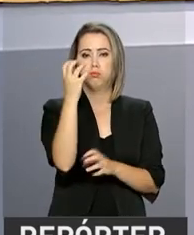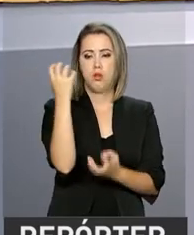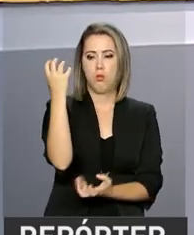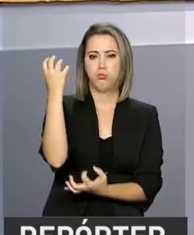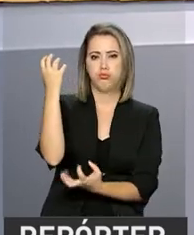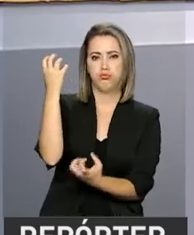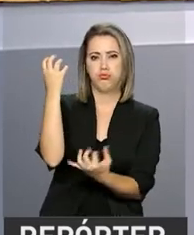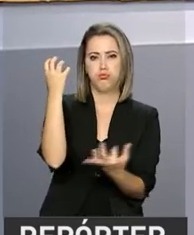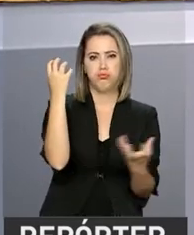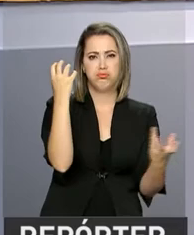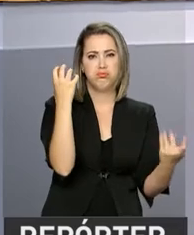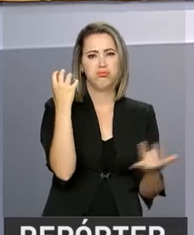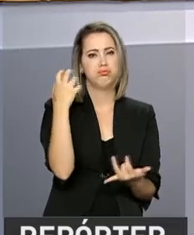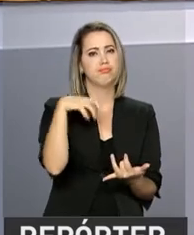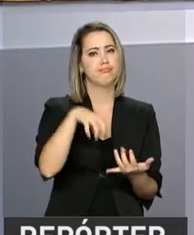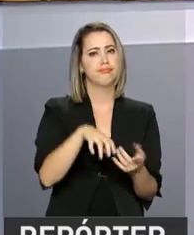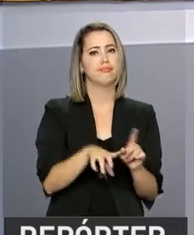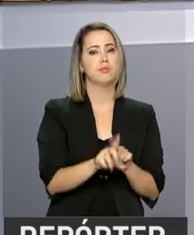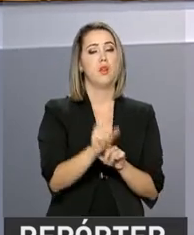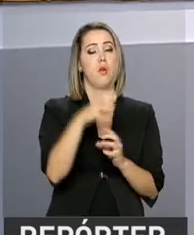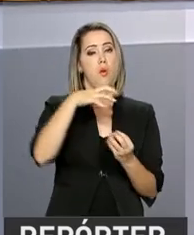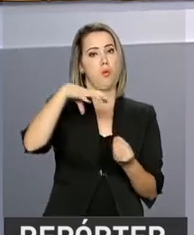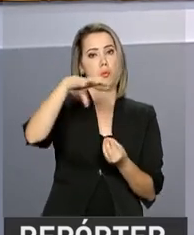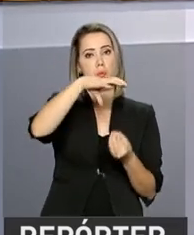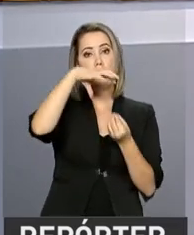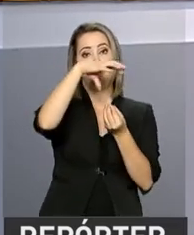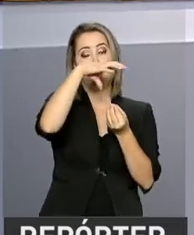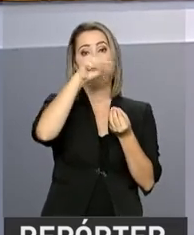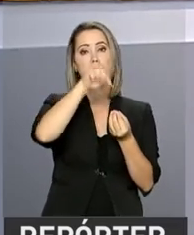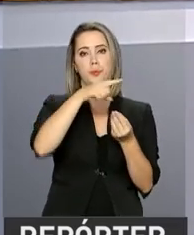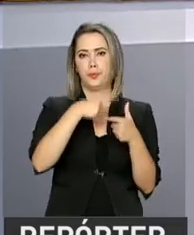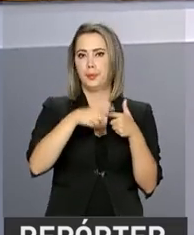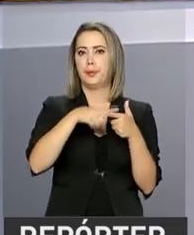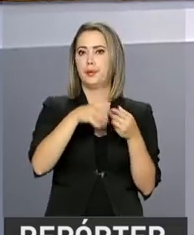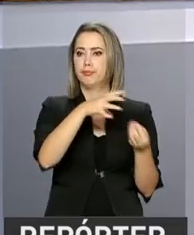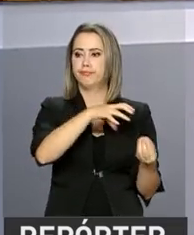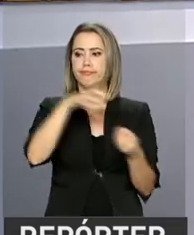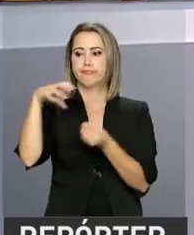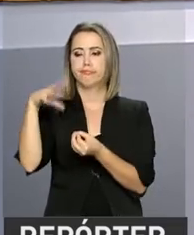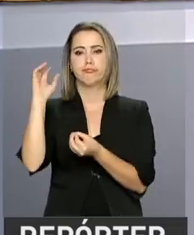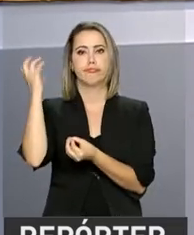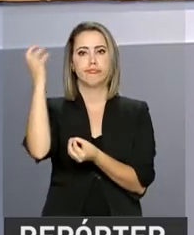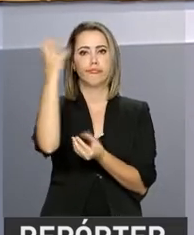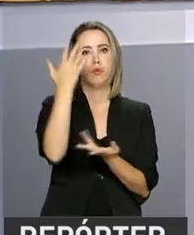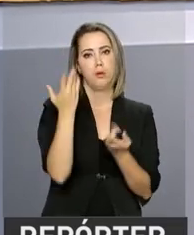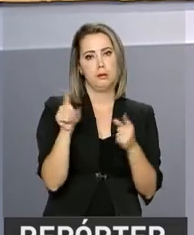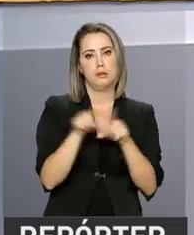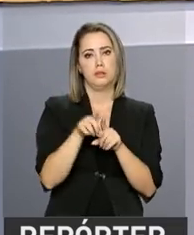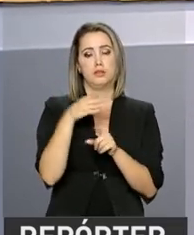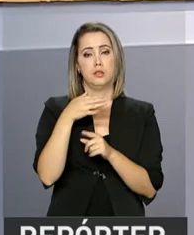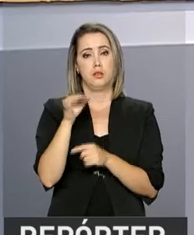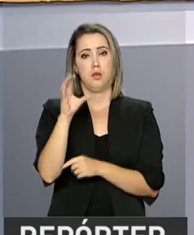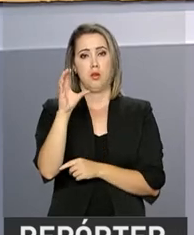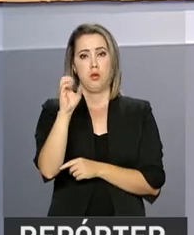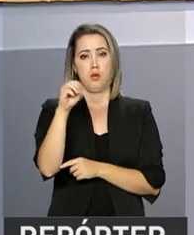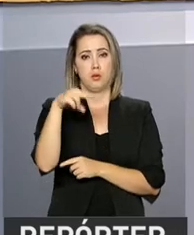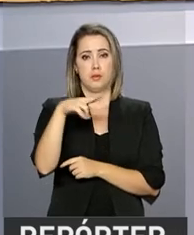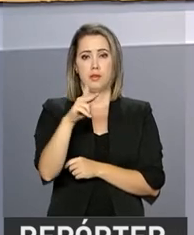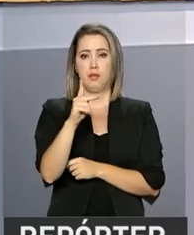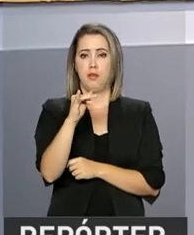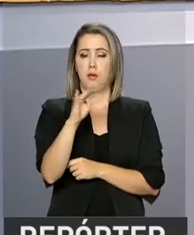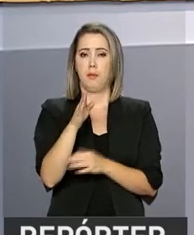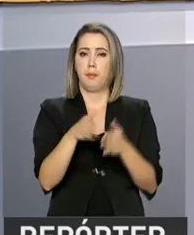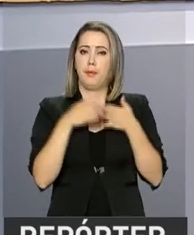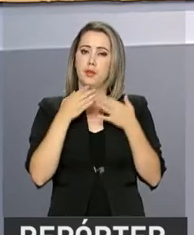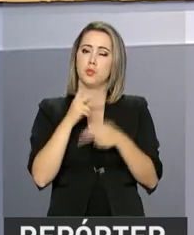mês causados pelos balões. Os bombeiros e o Centro de Investigação e Prevenção de Acidentes Aeronáuticos, o CENIPA, pedem